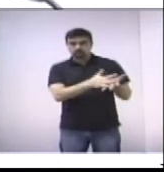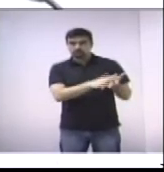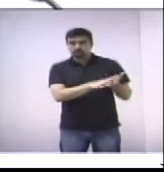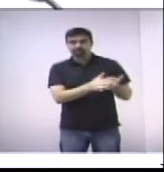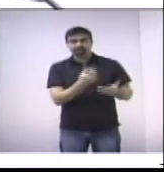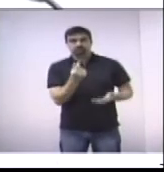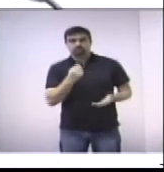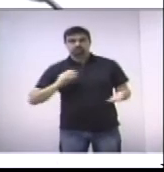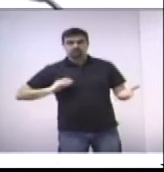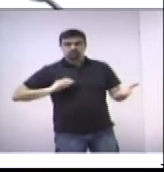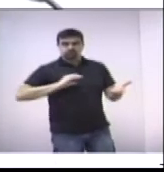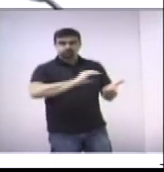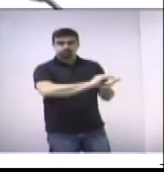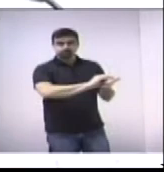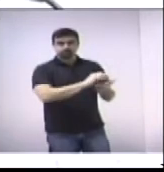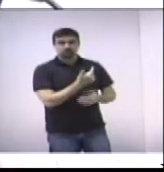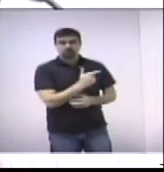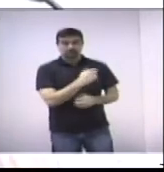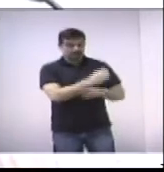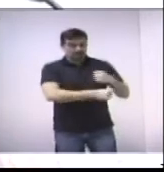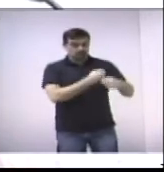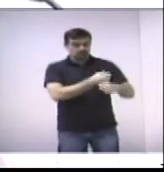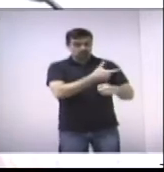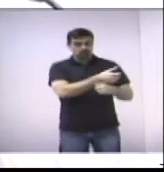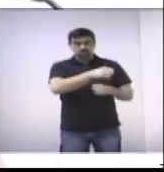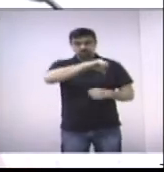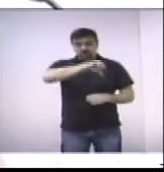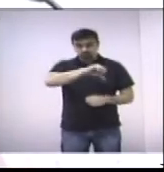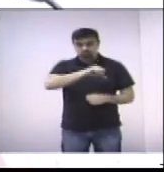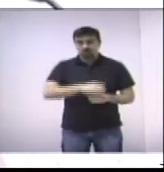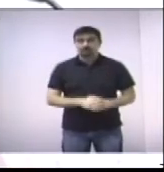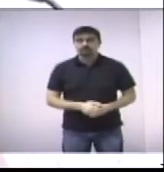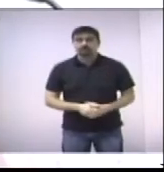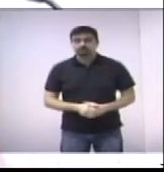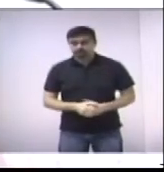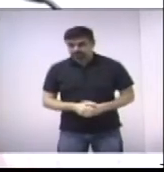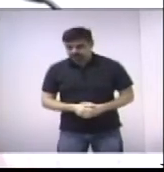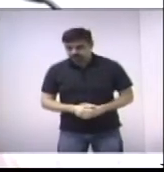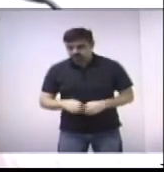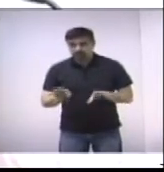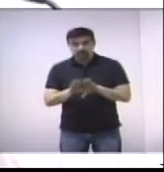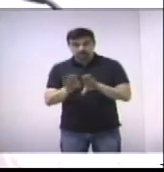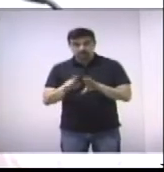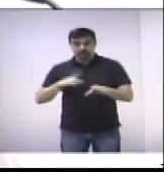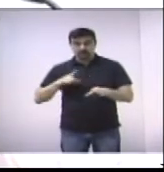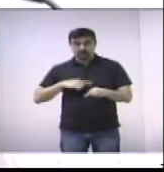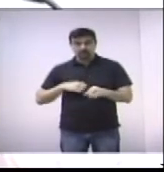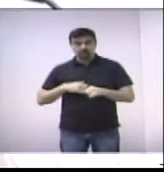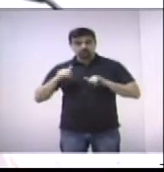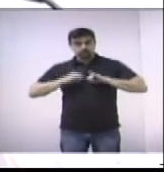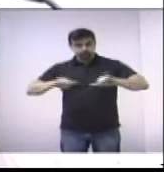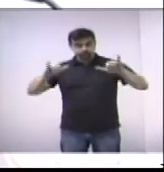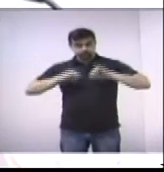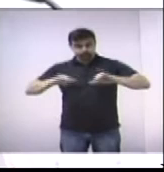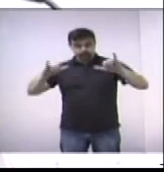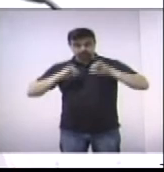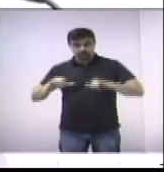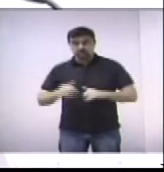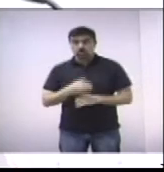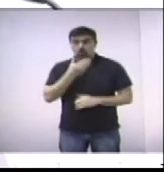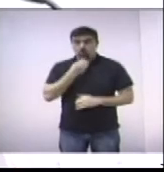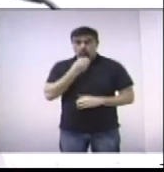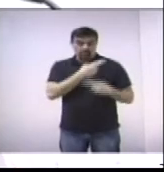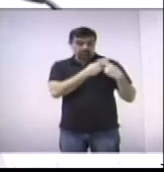o repasse de recursos referentes a 2009. O coordenador de comunicação, Francisco Lago, alega que as